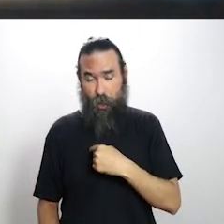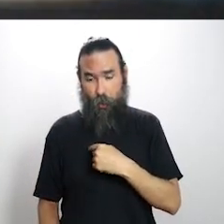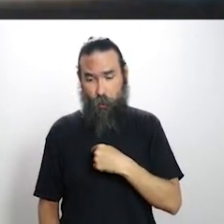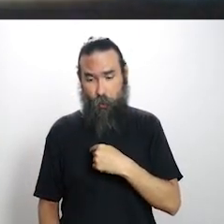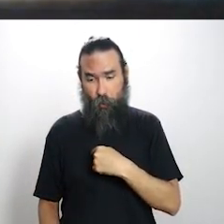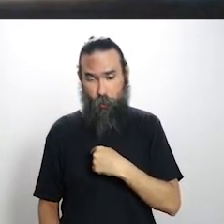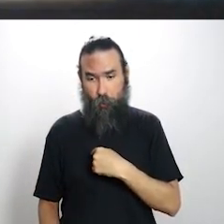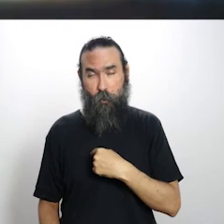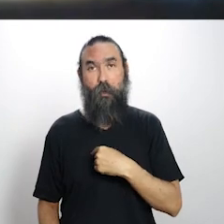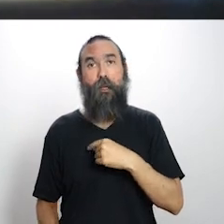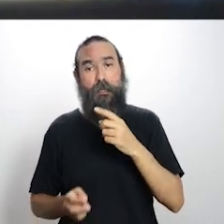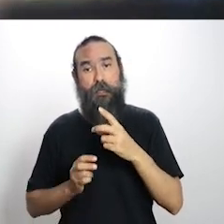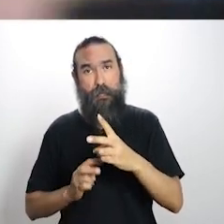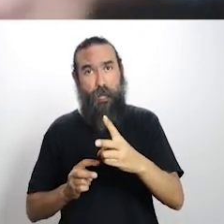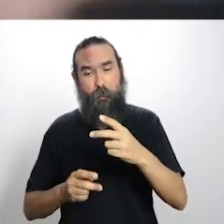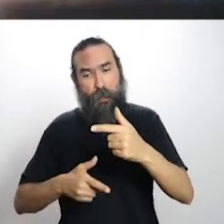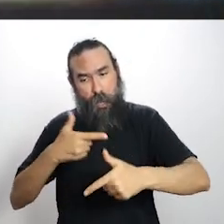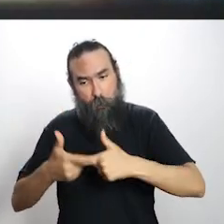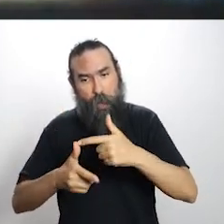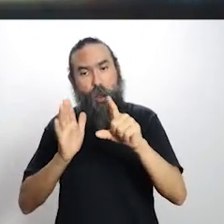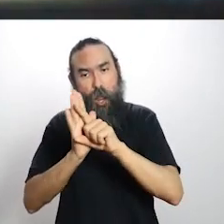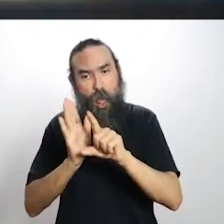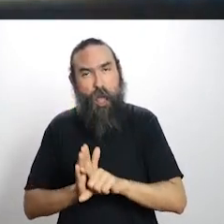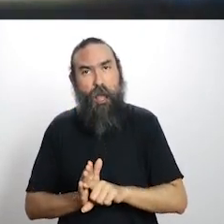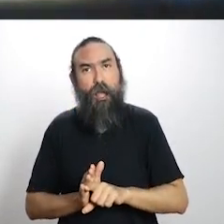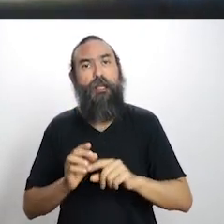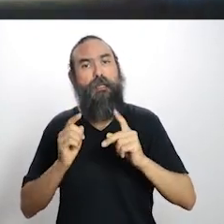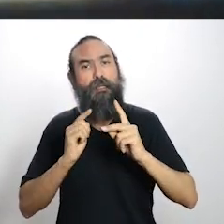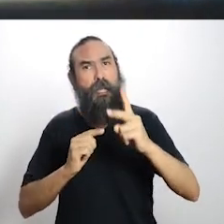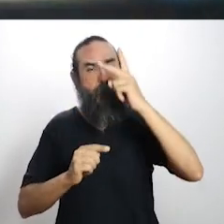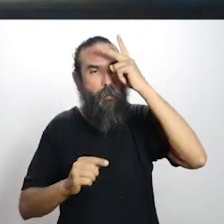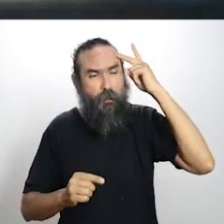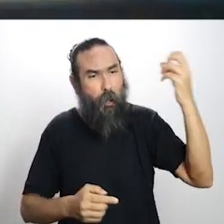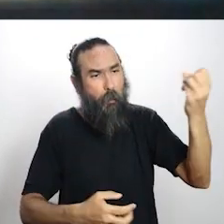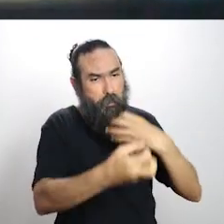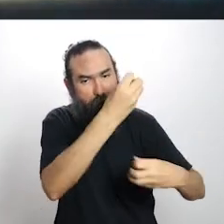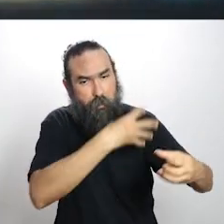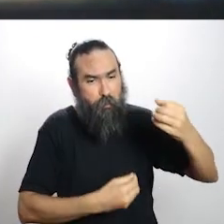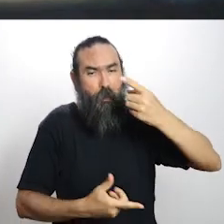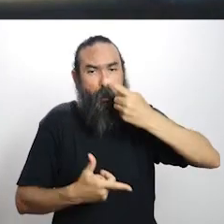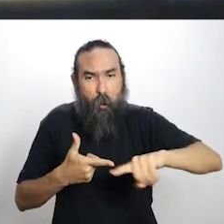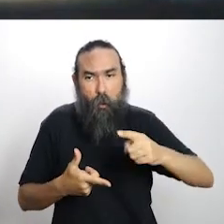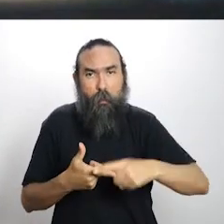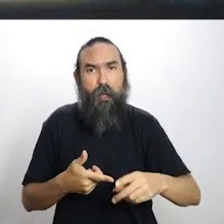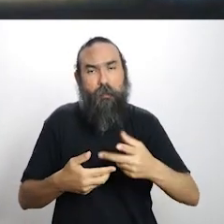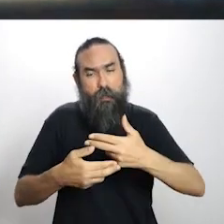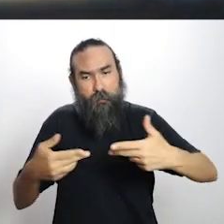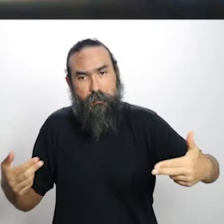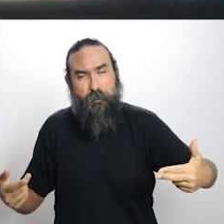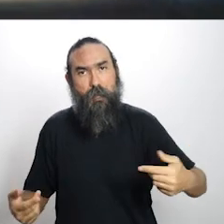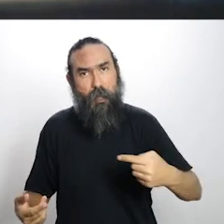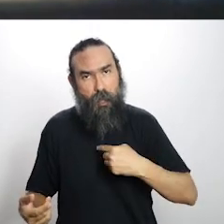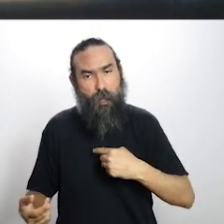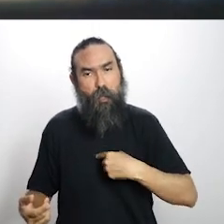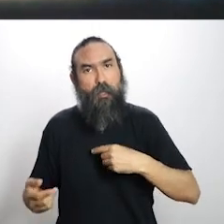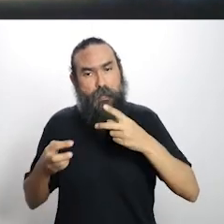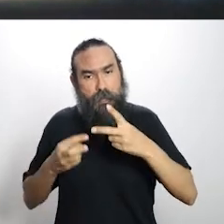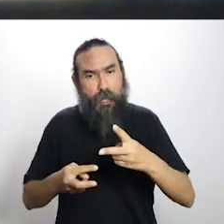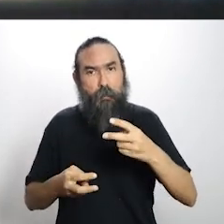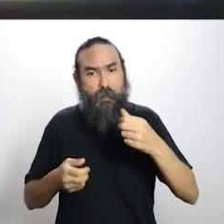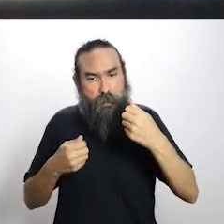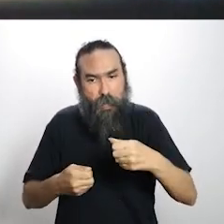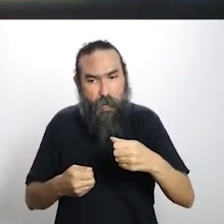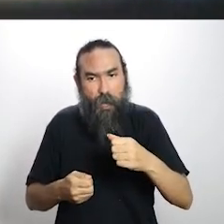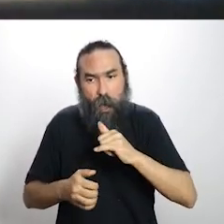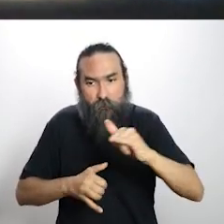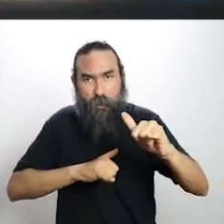com a lei sou consultada recebo denúncias recebo solicitação de questionamentos e nós temos emitido notas técnicas sobre isso eu